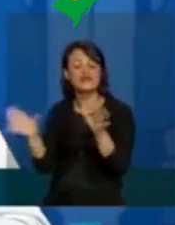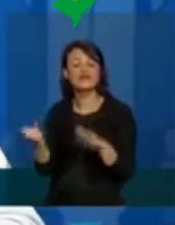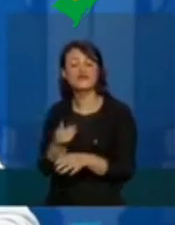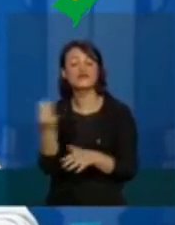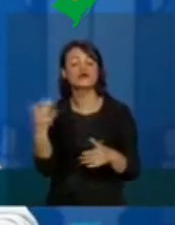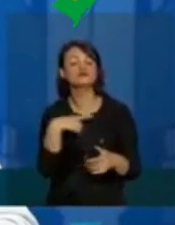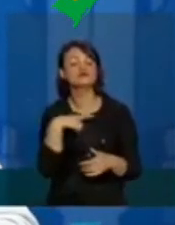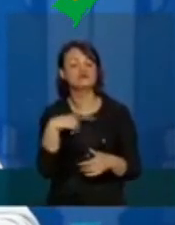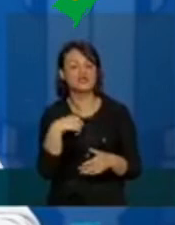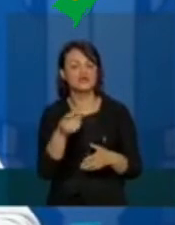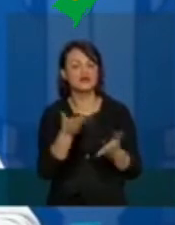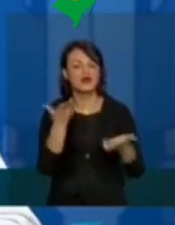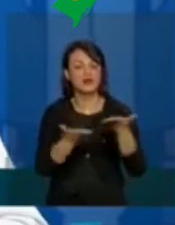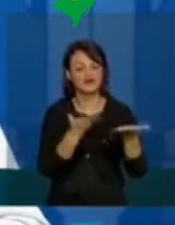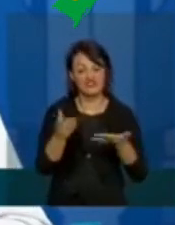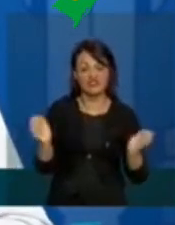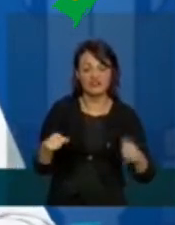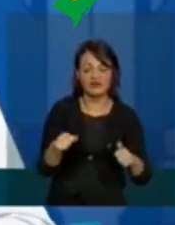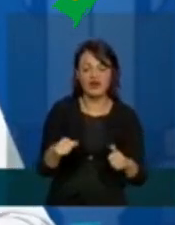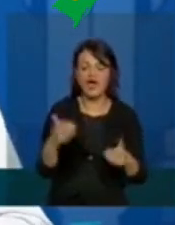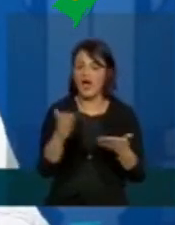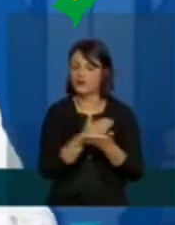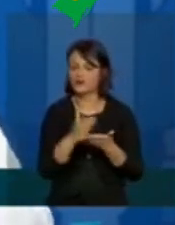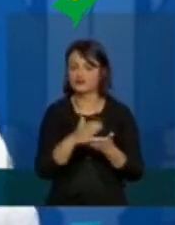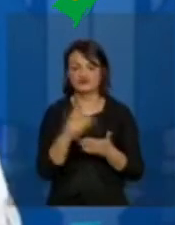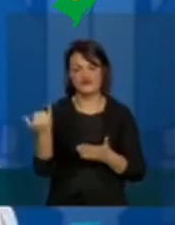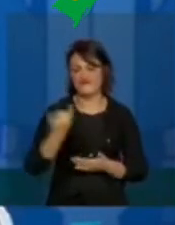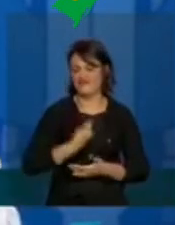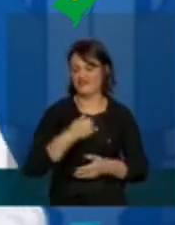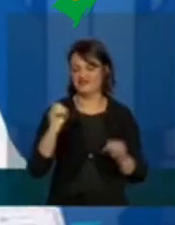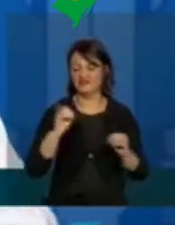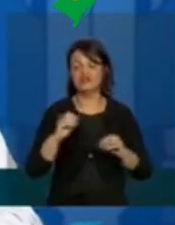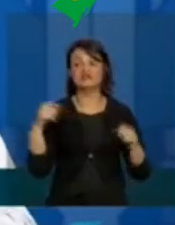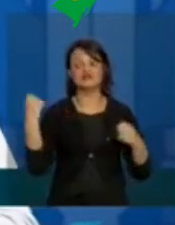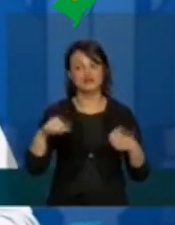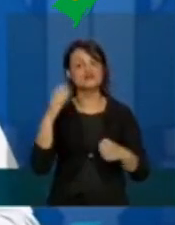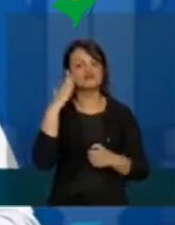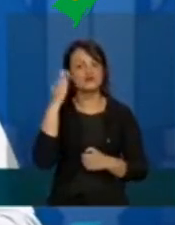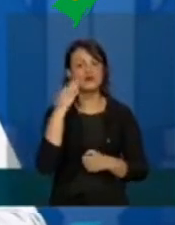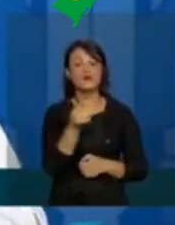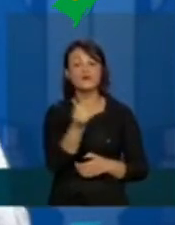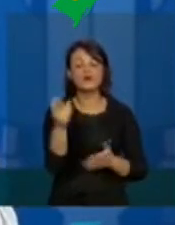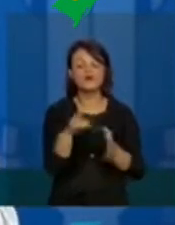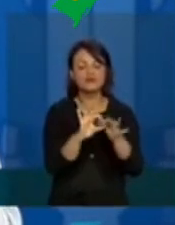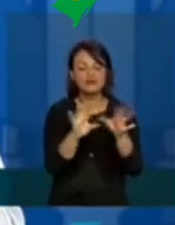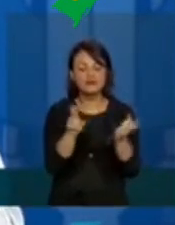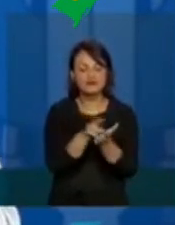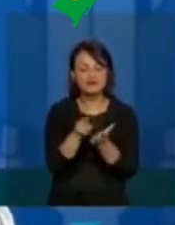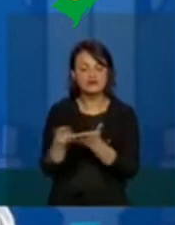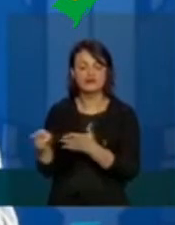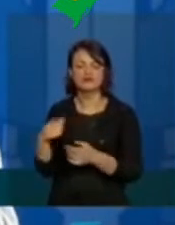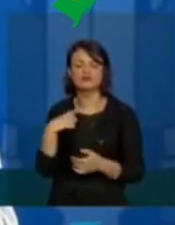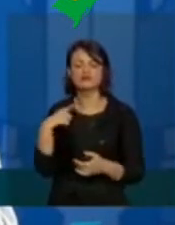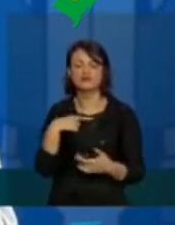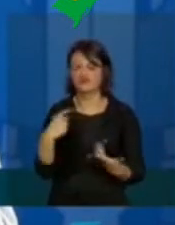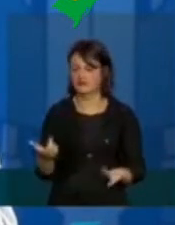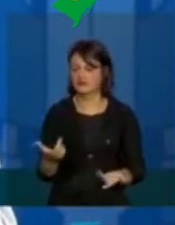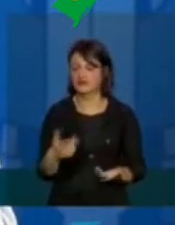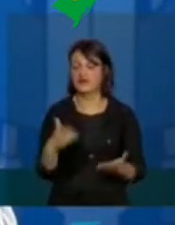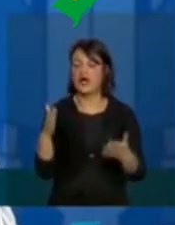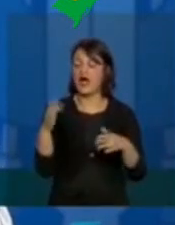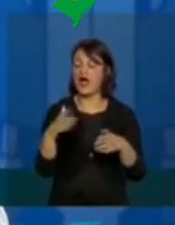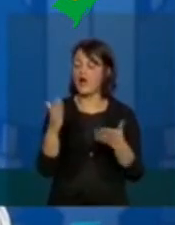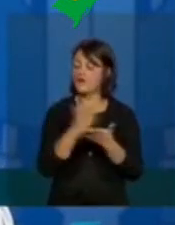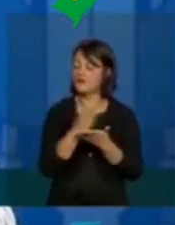disponíveis para atender a doença. Muitos não informam, a gente precisa dessa informação. A gente está criando alguns critérios para